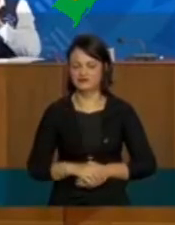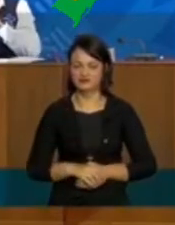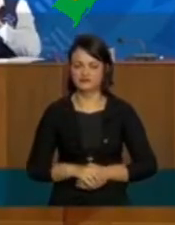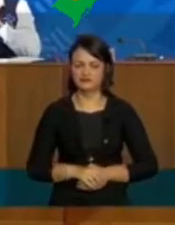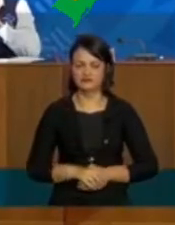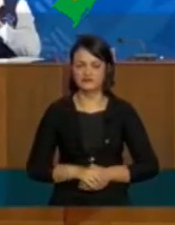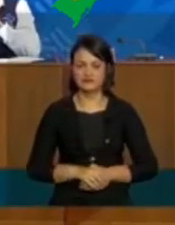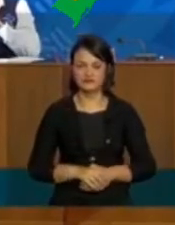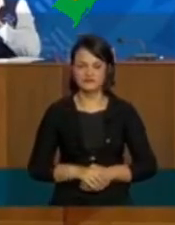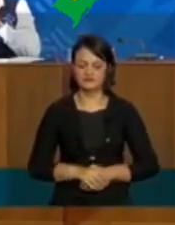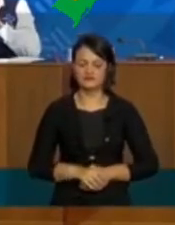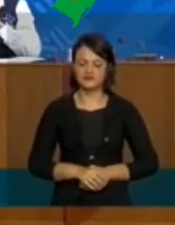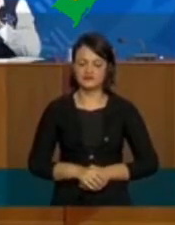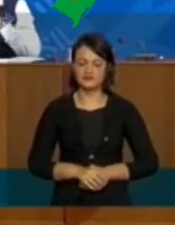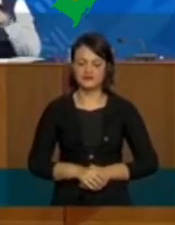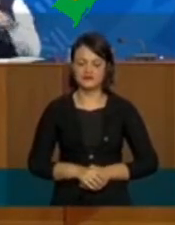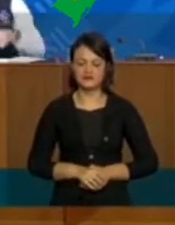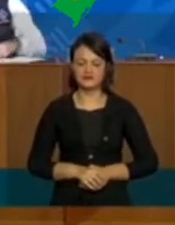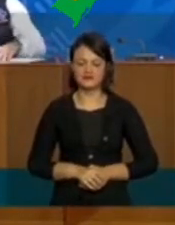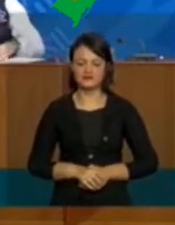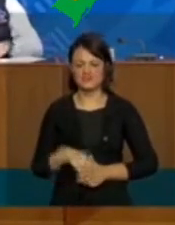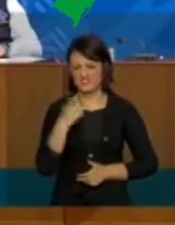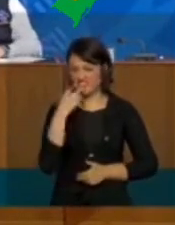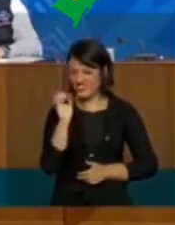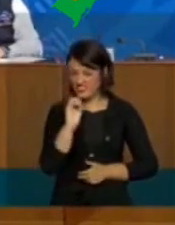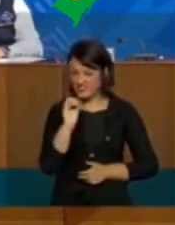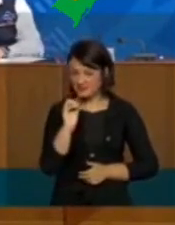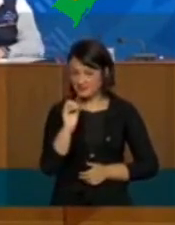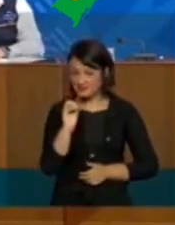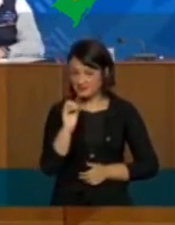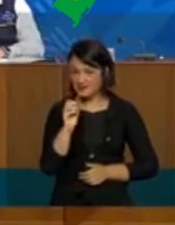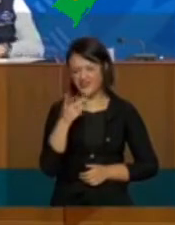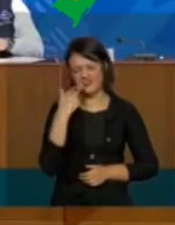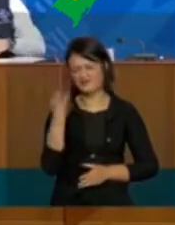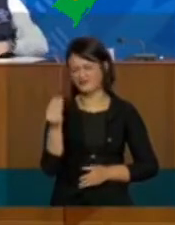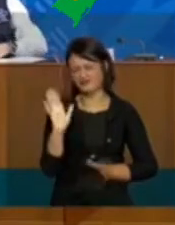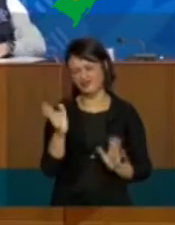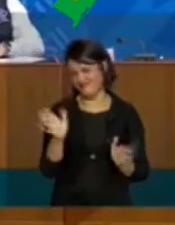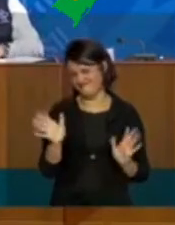Ficar para as perguntas. Não estava falando nada, Gabardo. Tem falado muito.